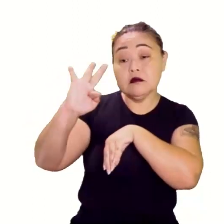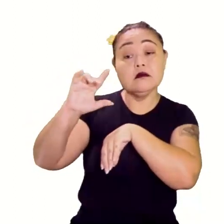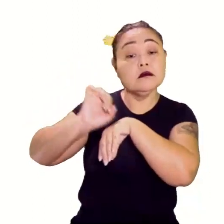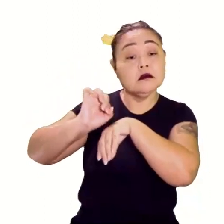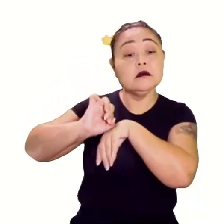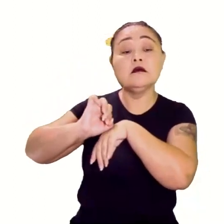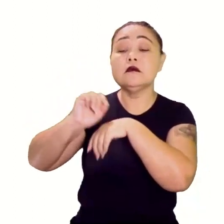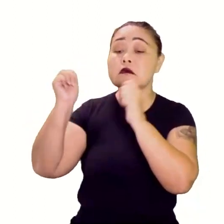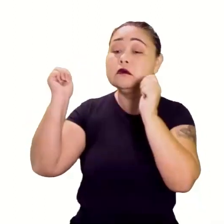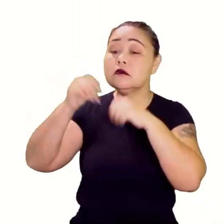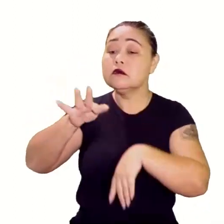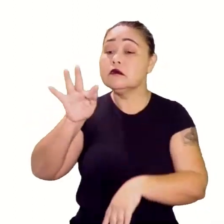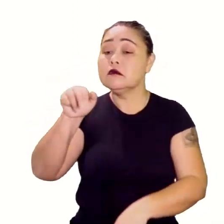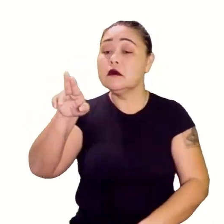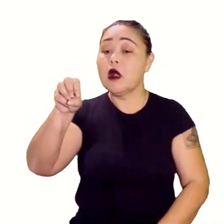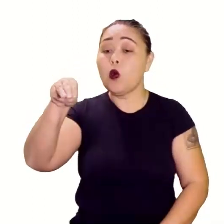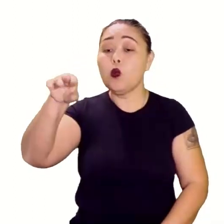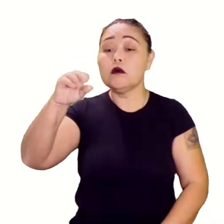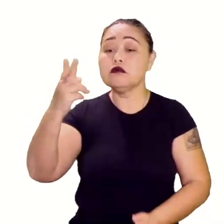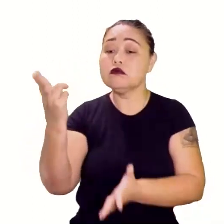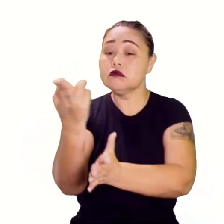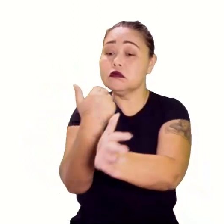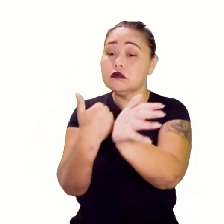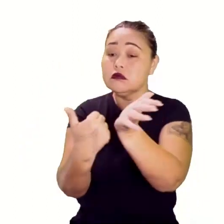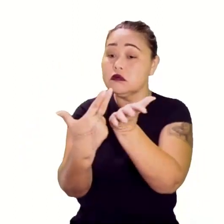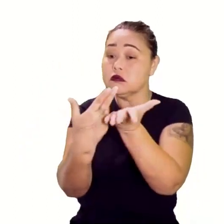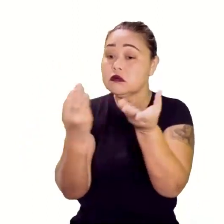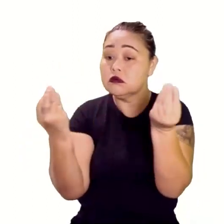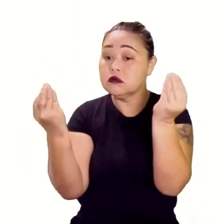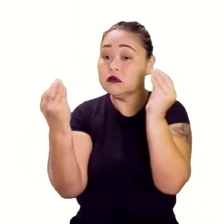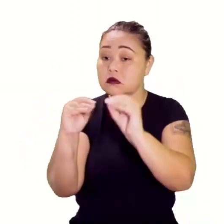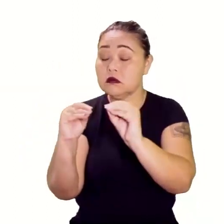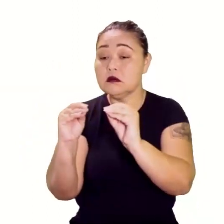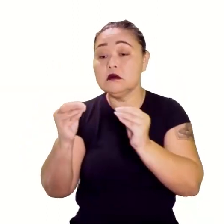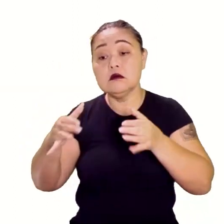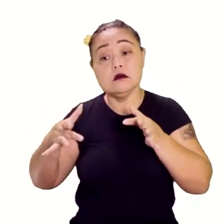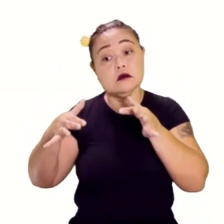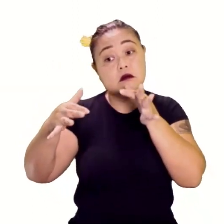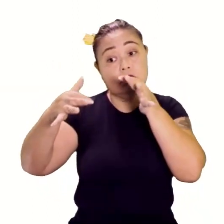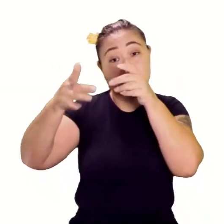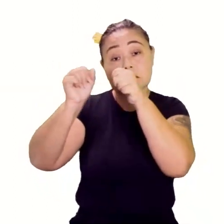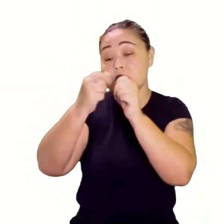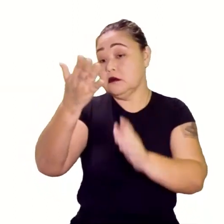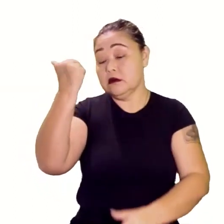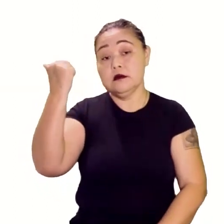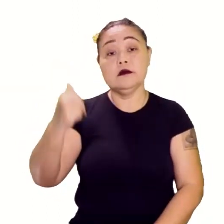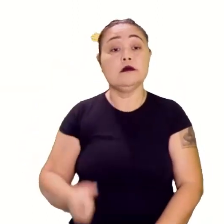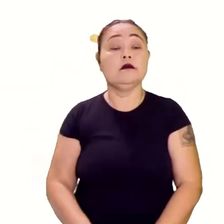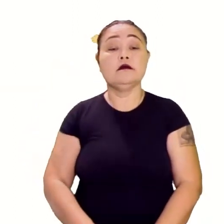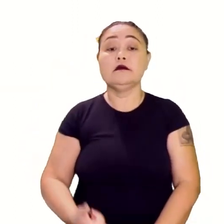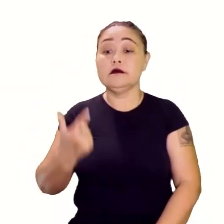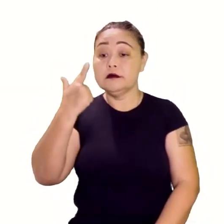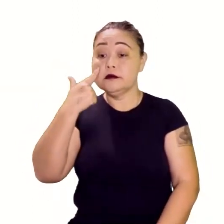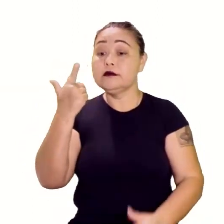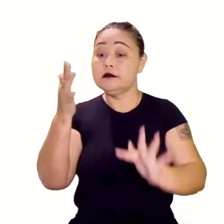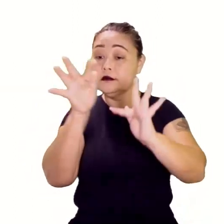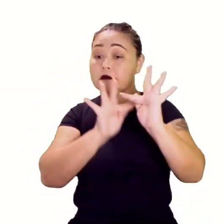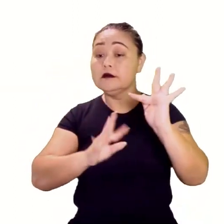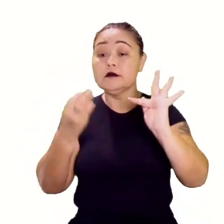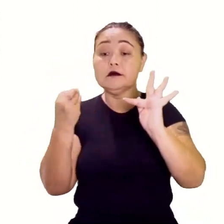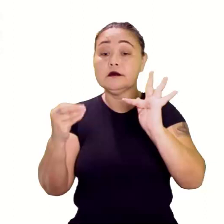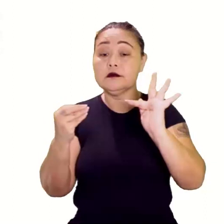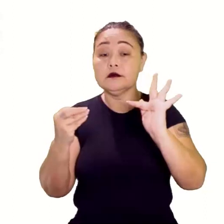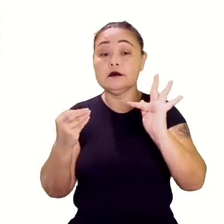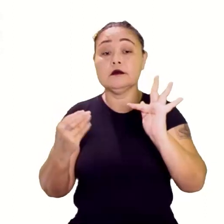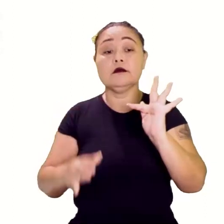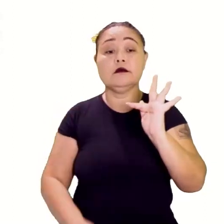possível fórmula que foi desenhada para chegar ao resultado aí da torre. Então, vamos lá? Vamos ver no gráfico agora como